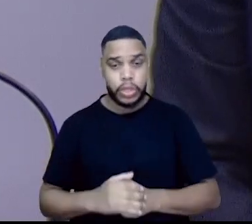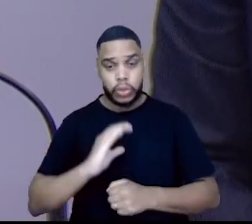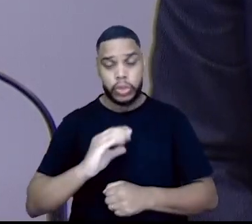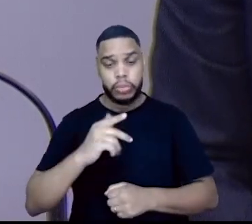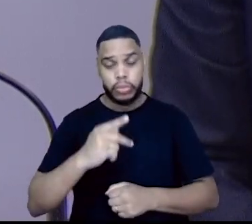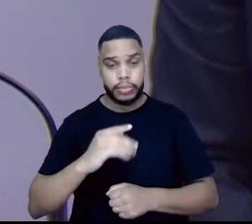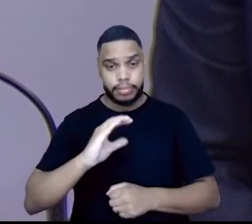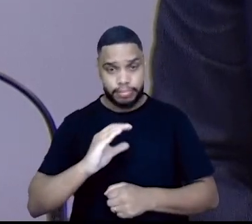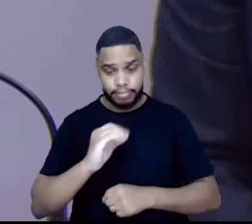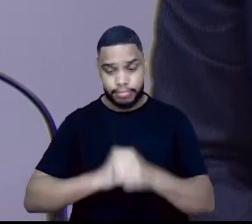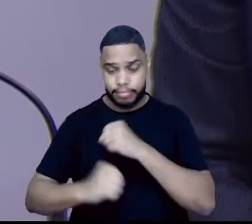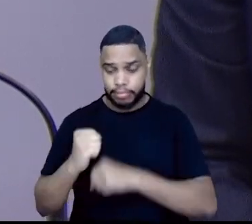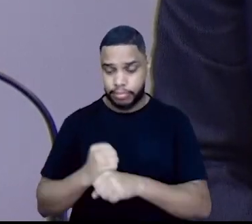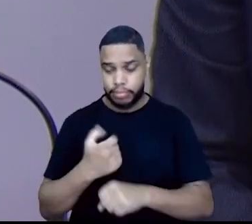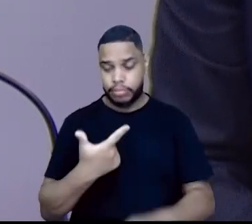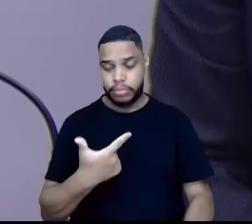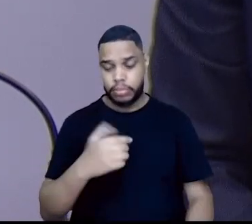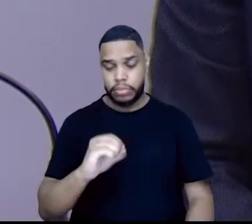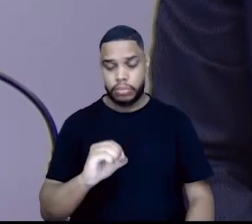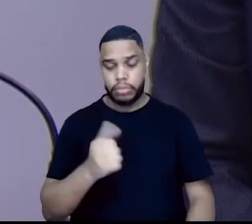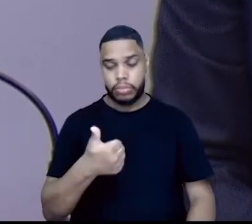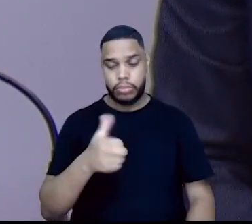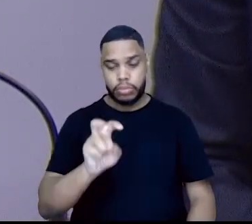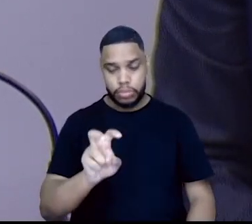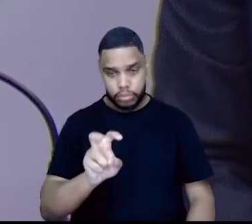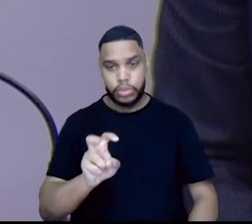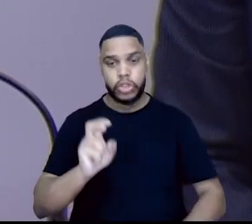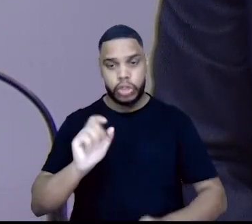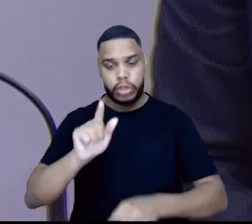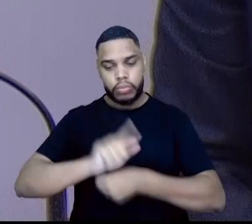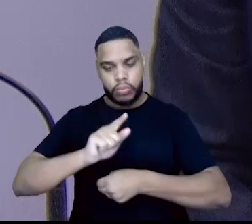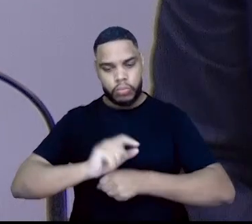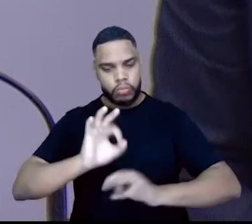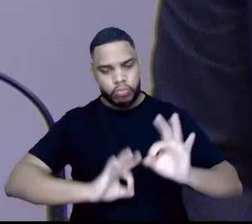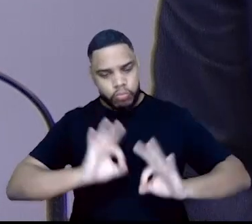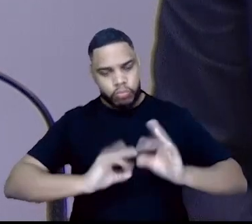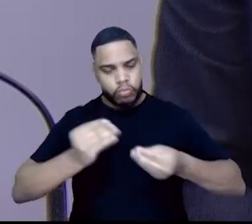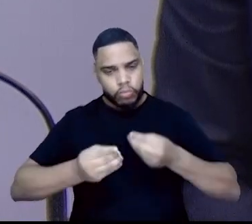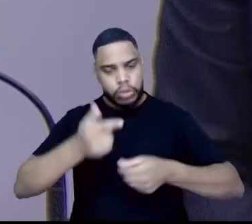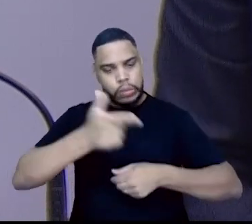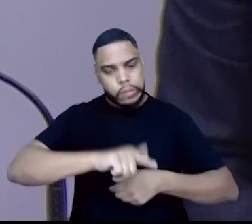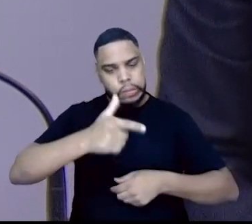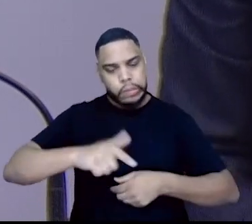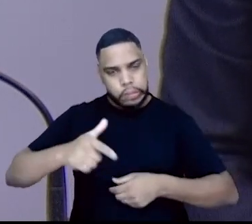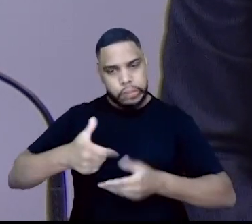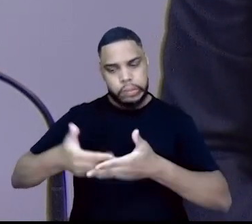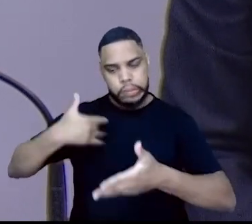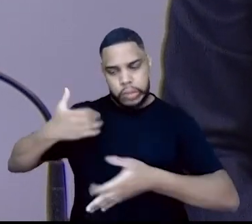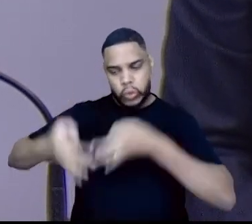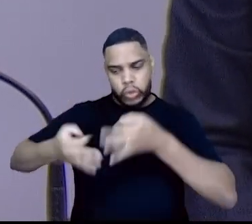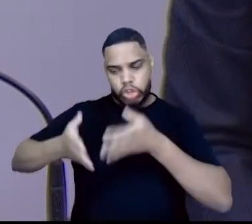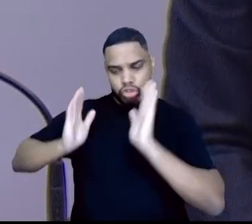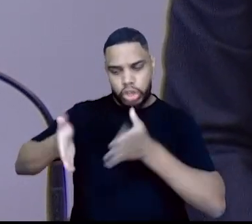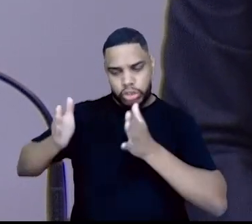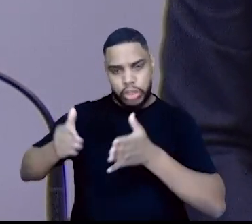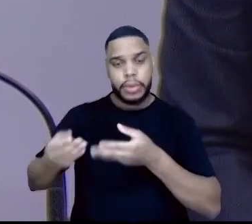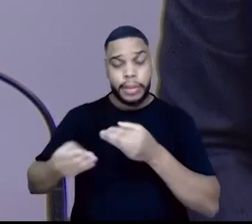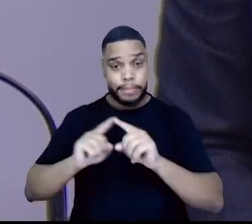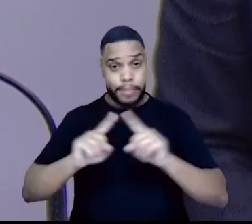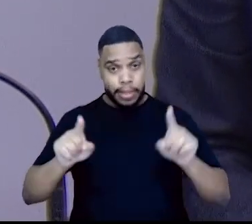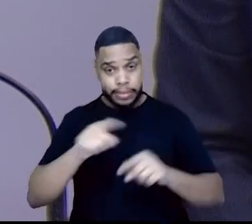2015 aproximou as técnicas de gerenciamento de casos repetitivos e o sistema de precedentes, mas sabemos